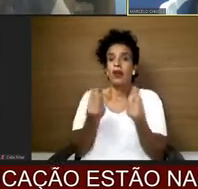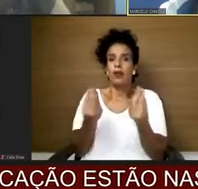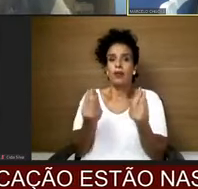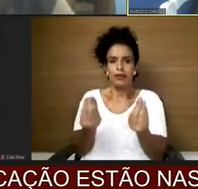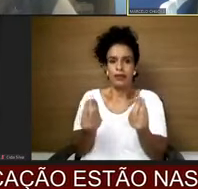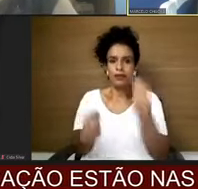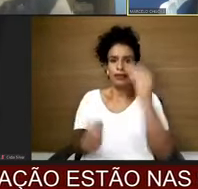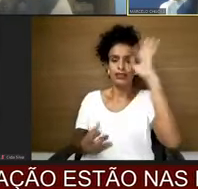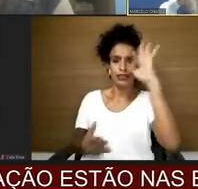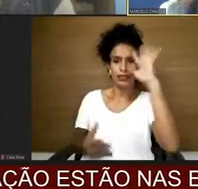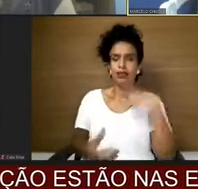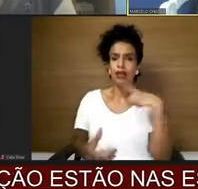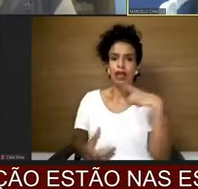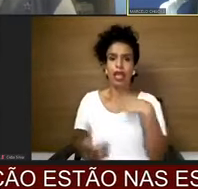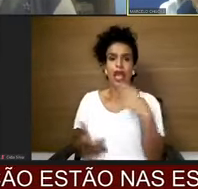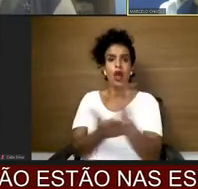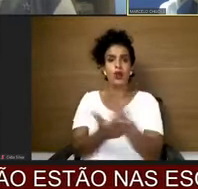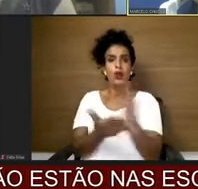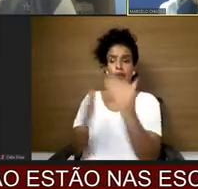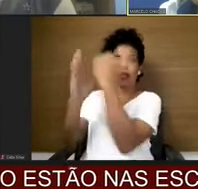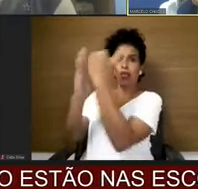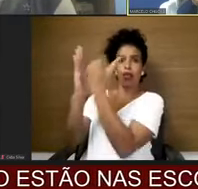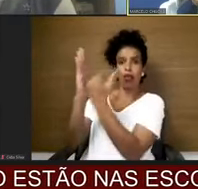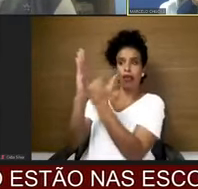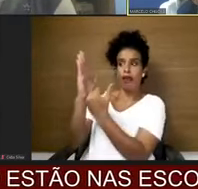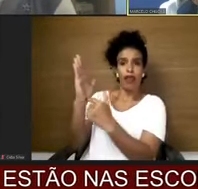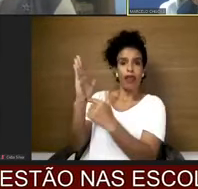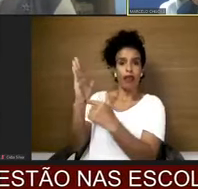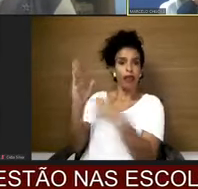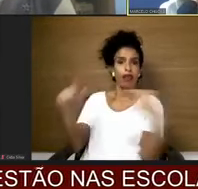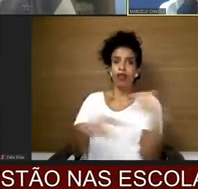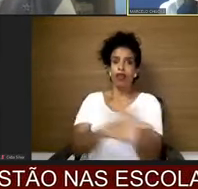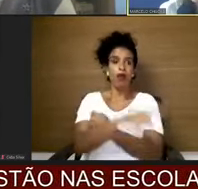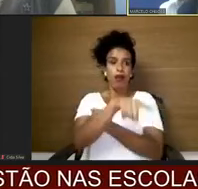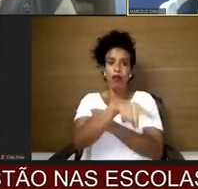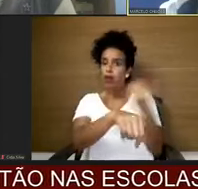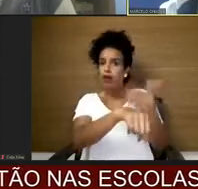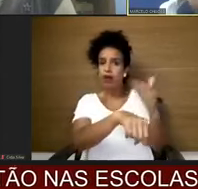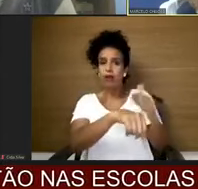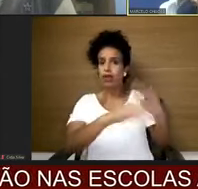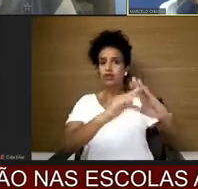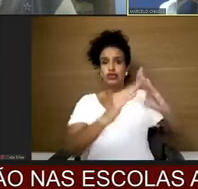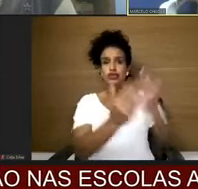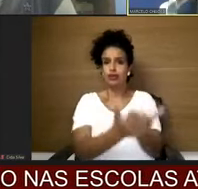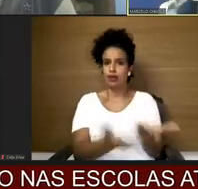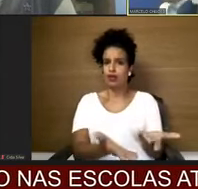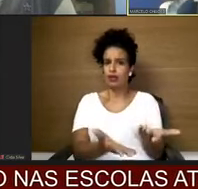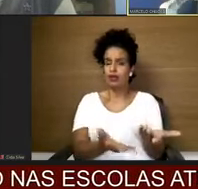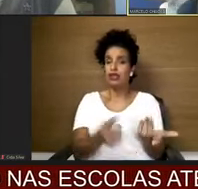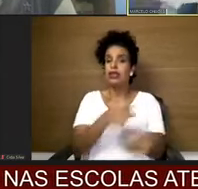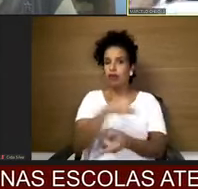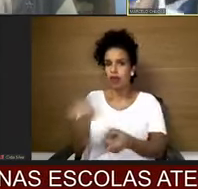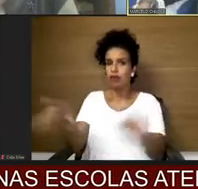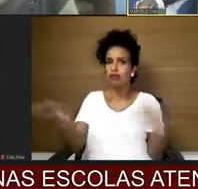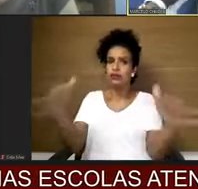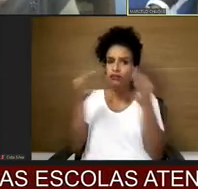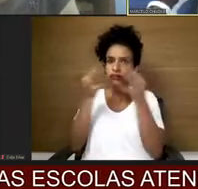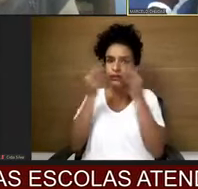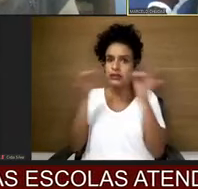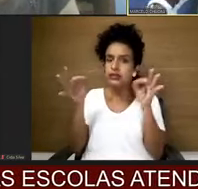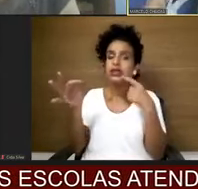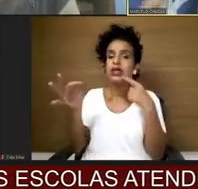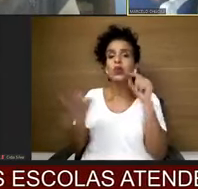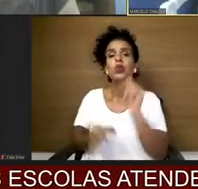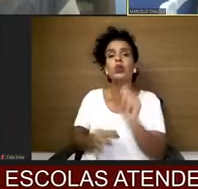na TV, aí nos meios de comunicação, pelos esses governantes. Eu quero chamar a atenção, Fátima, por um fato